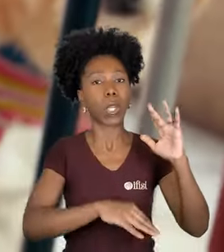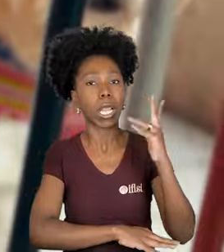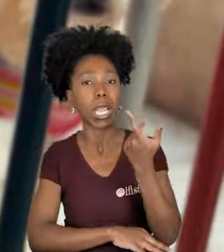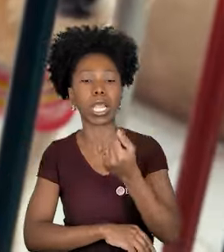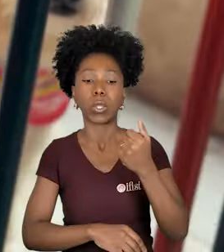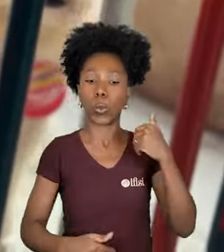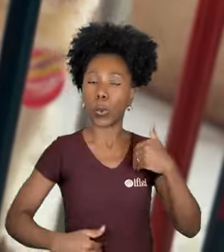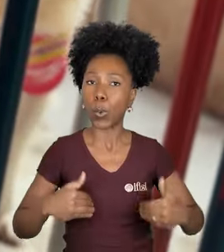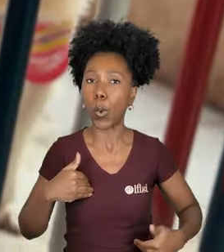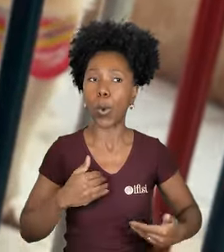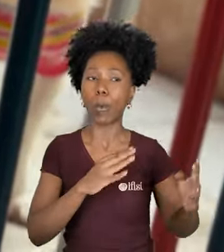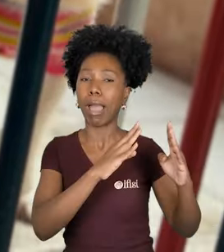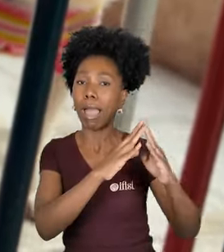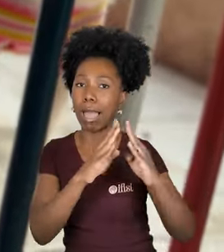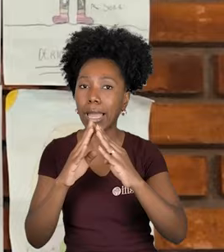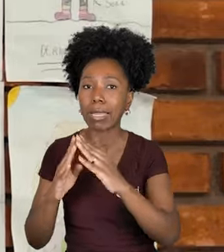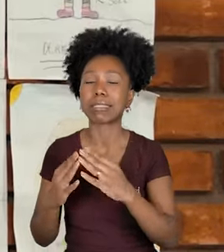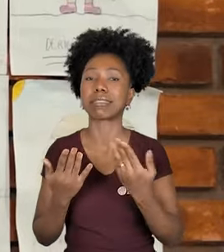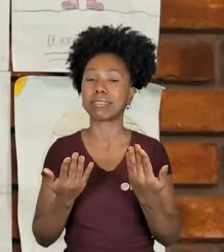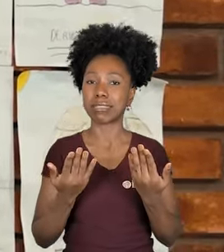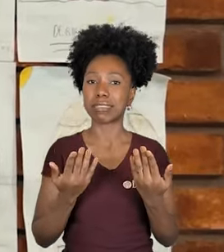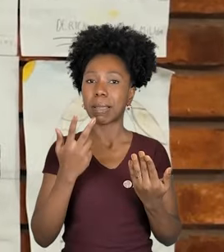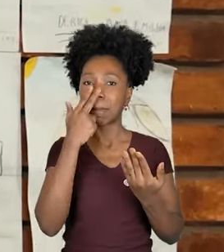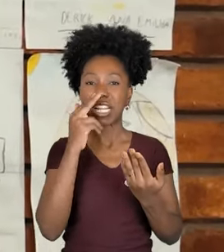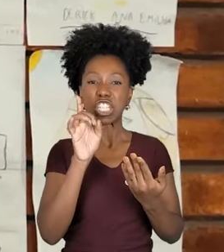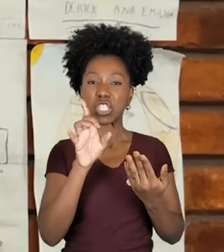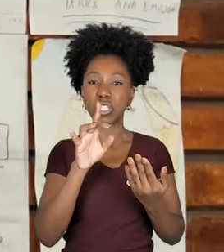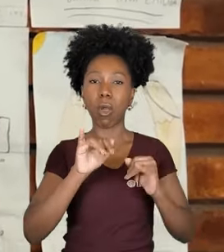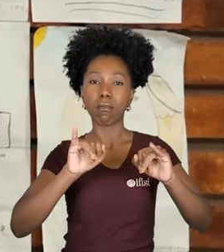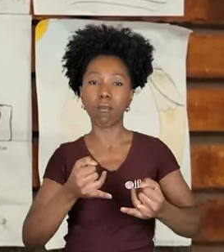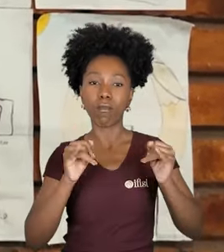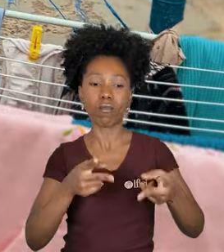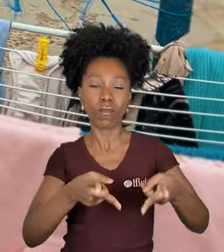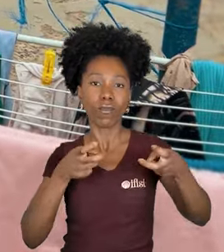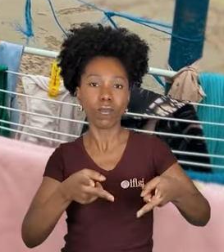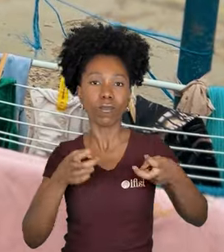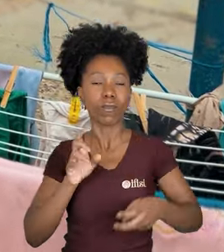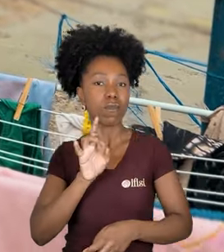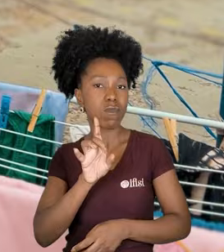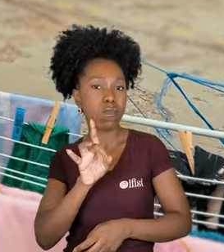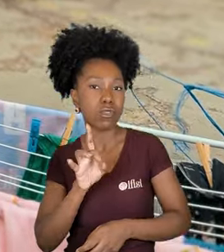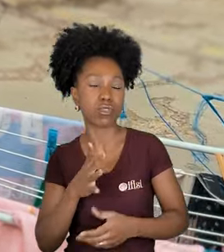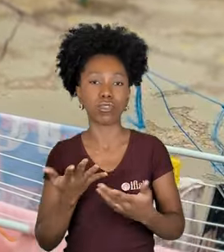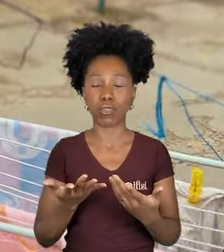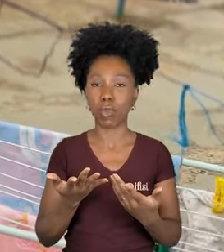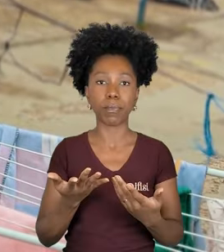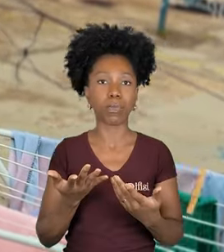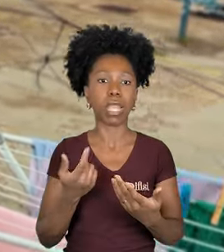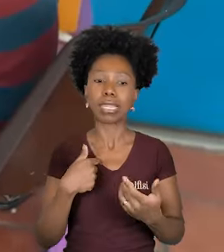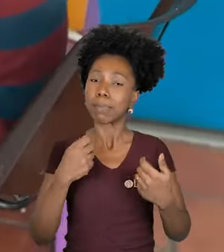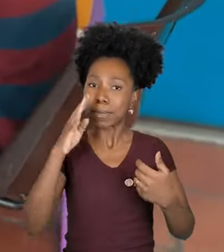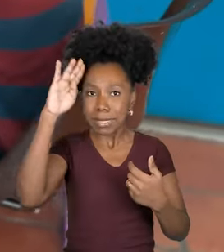natureza, com os corpos, com as casas, de mero extrativismo, de me dar o que é da minha necessidade